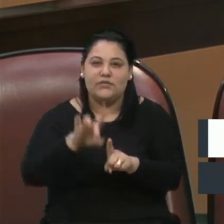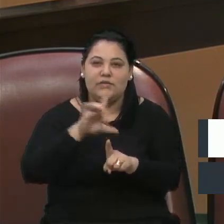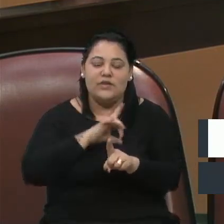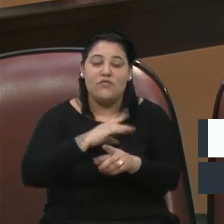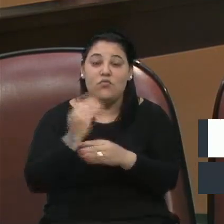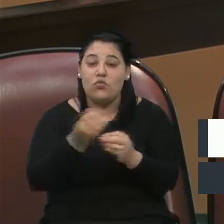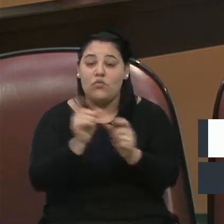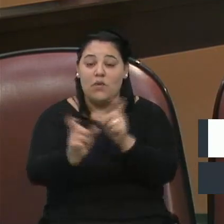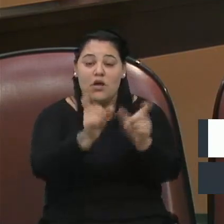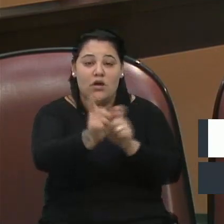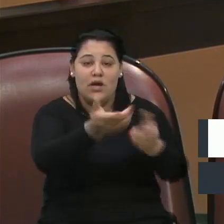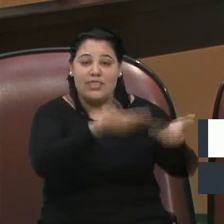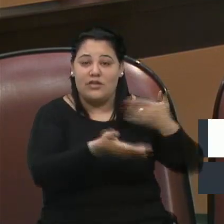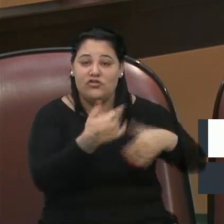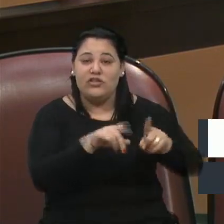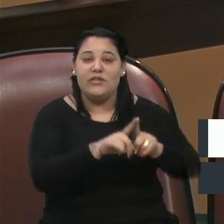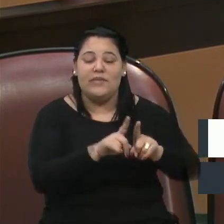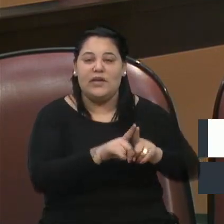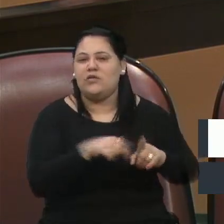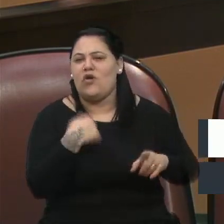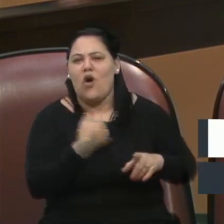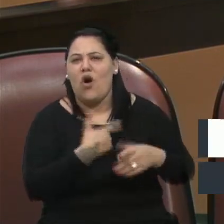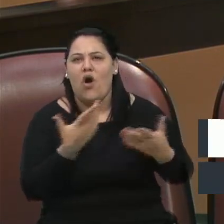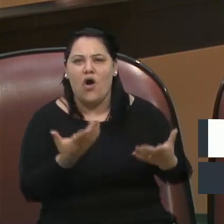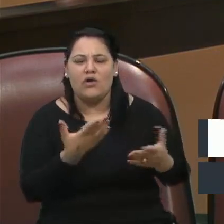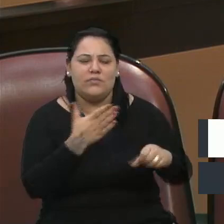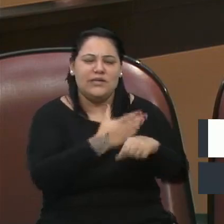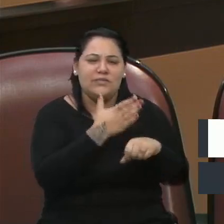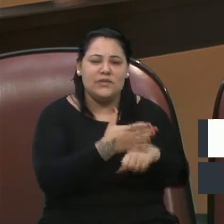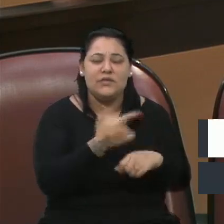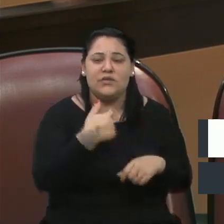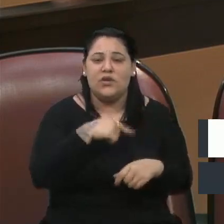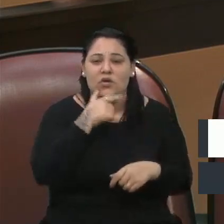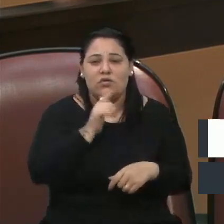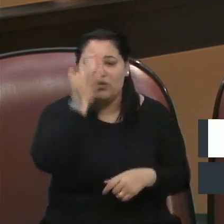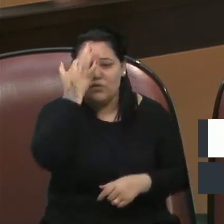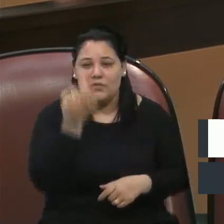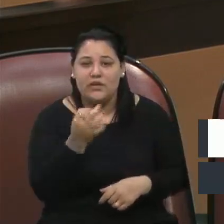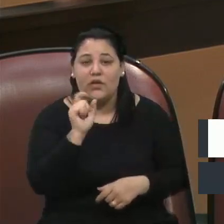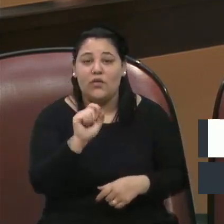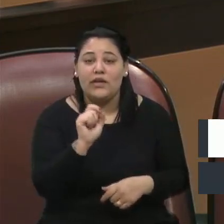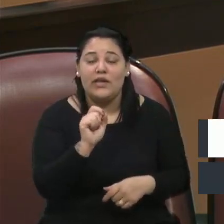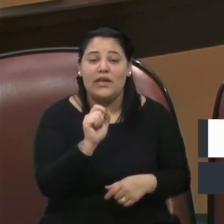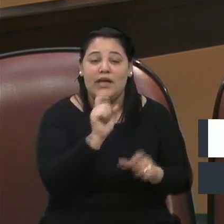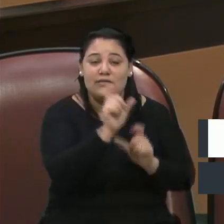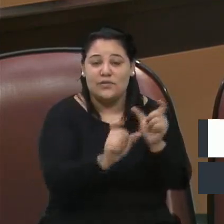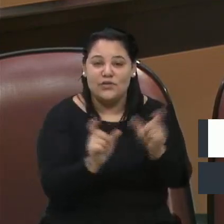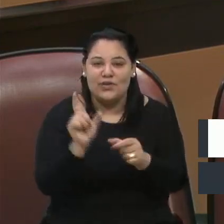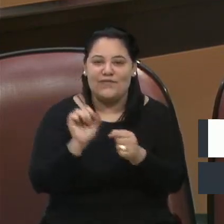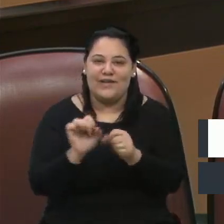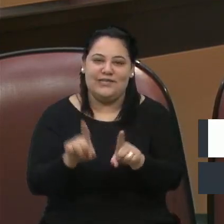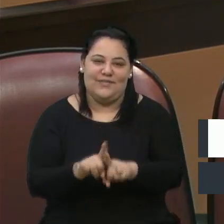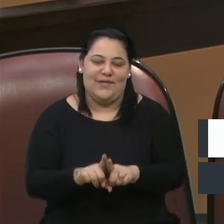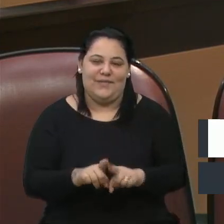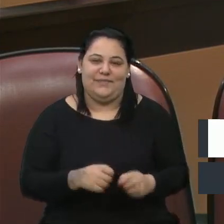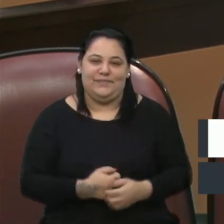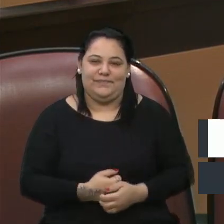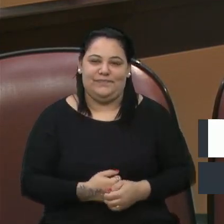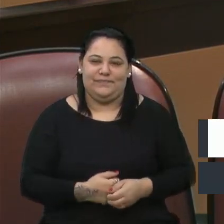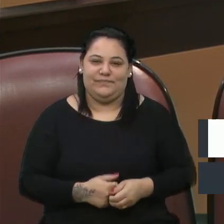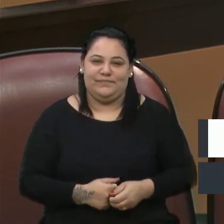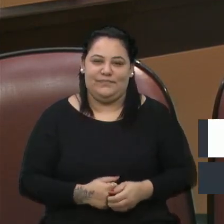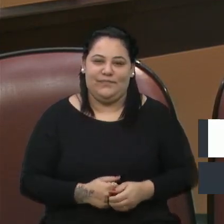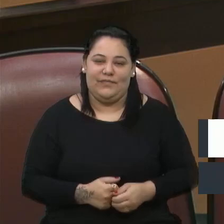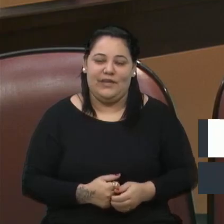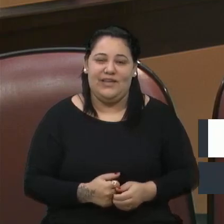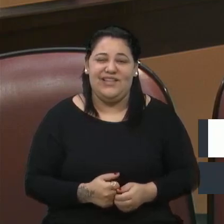gente, enfim, se envolveu e entendeu um pouco do que elas fazem. E eles sabem que não é legal ali do